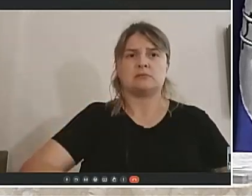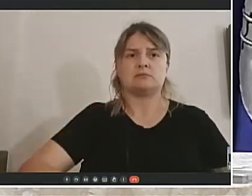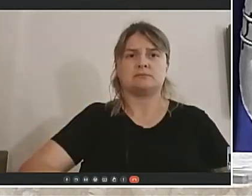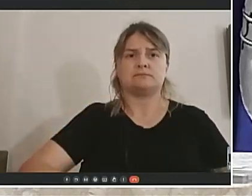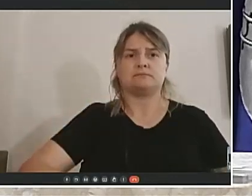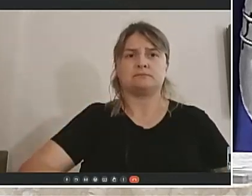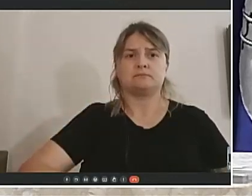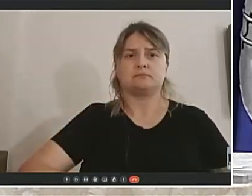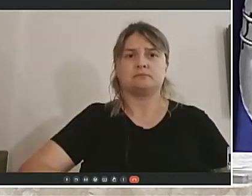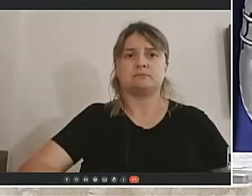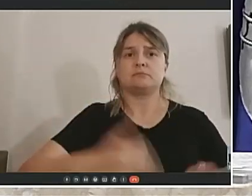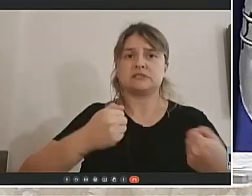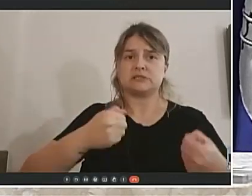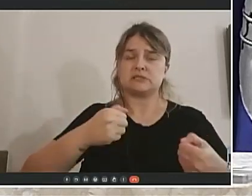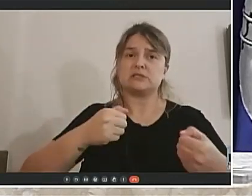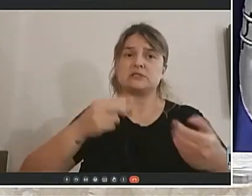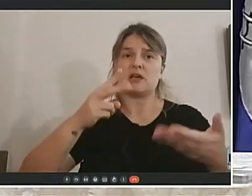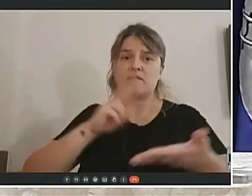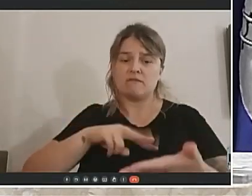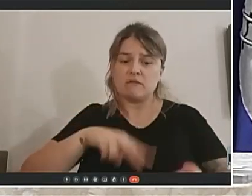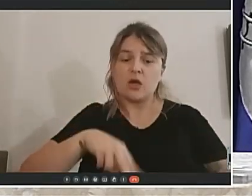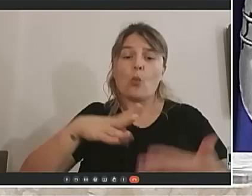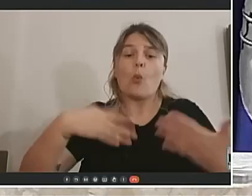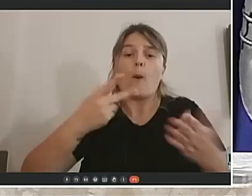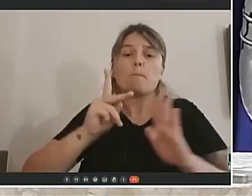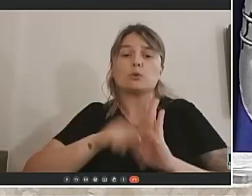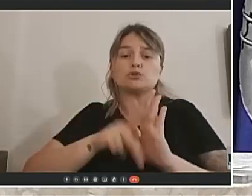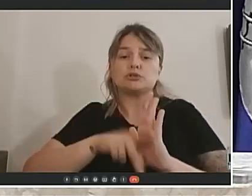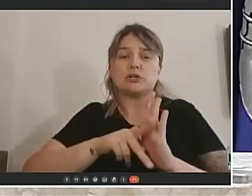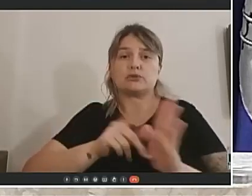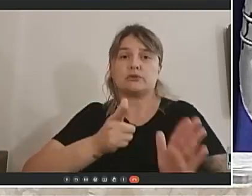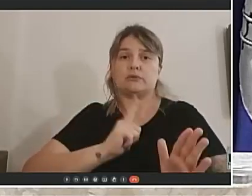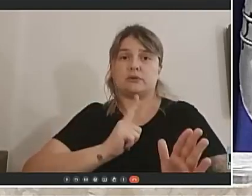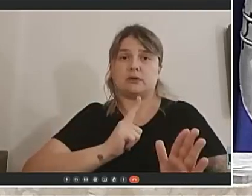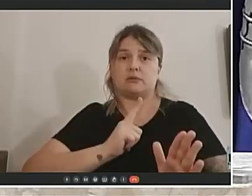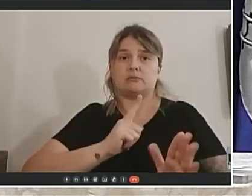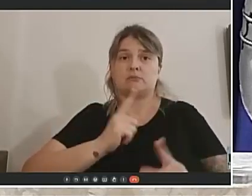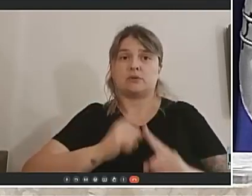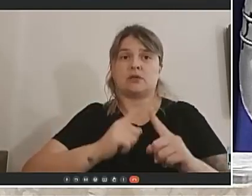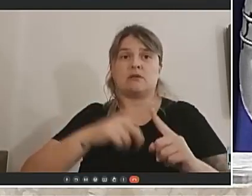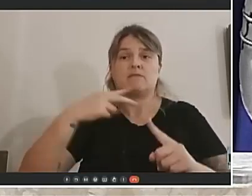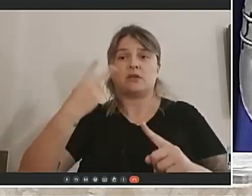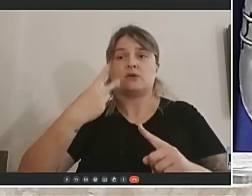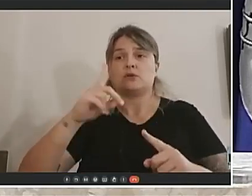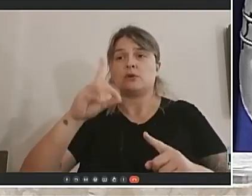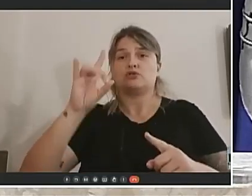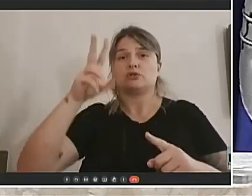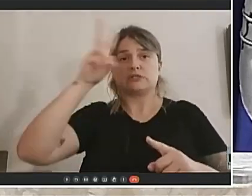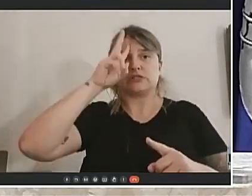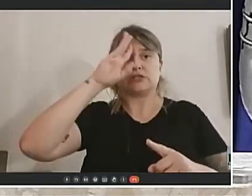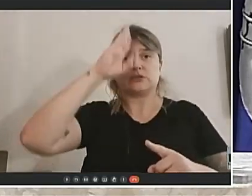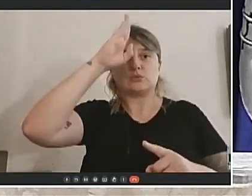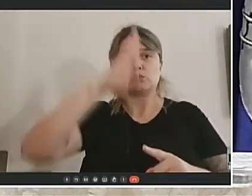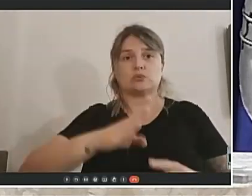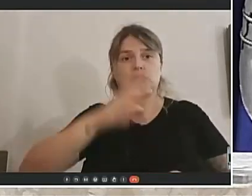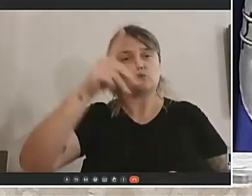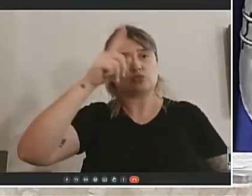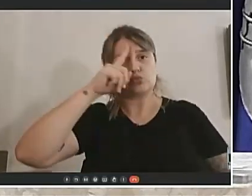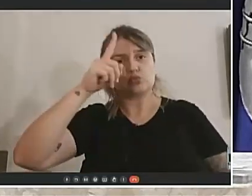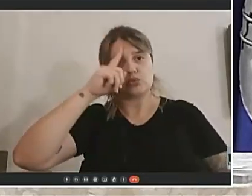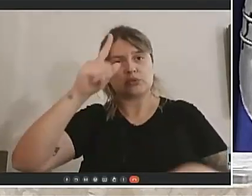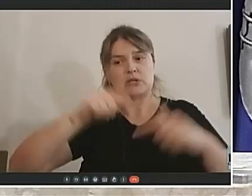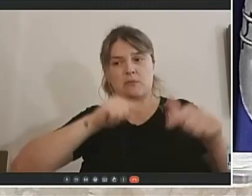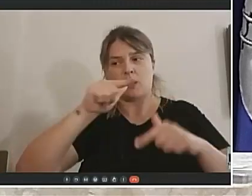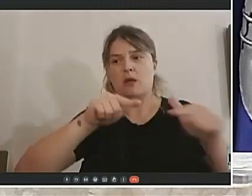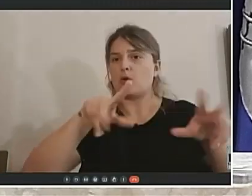deveria ter se atualizado dos projetos que tem na Câmara né porque na verdade vereadora não é só de segunda-feira vereadora é dia após dia creio que outros